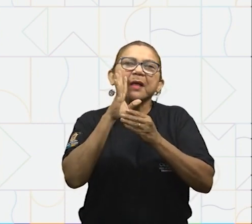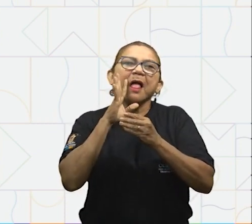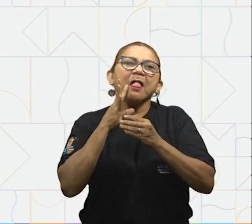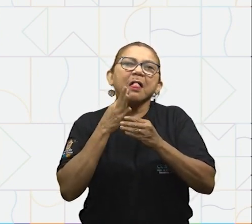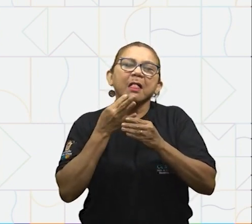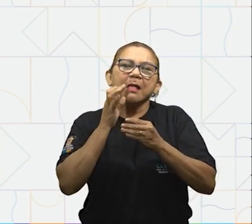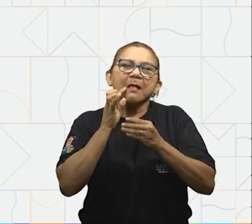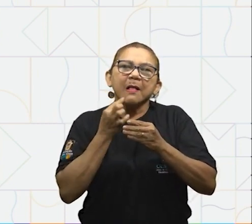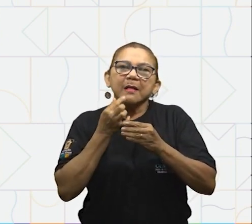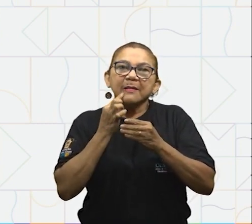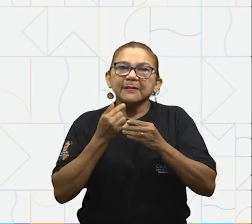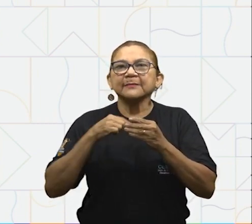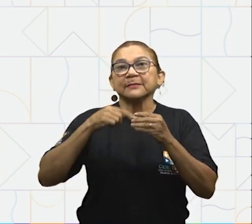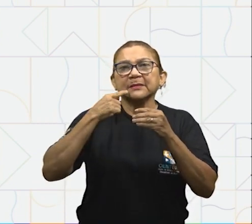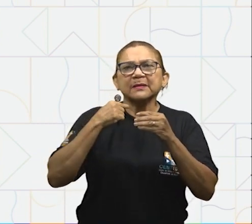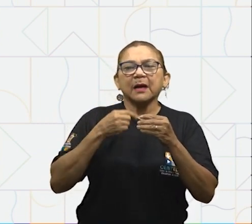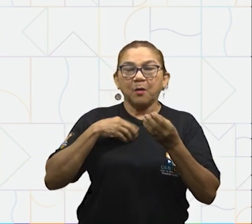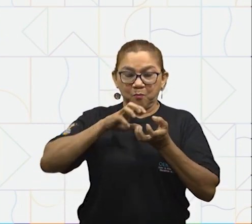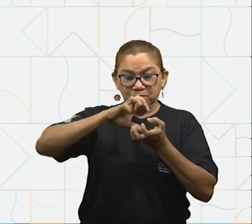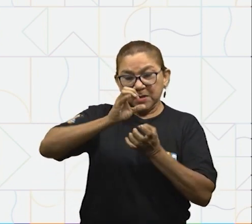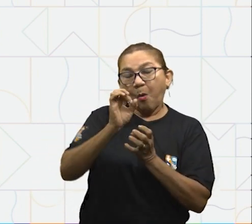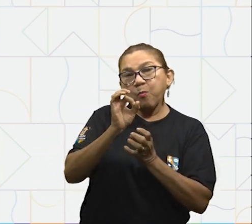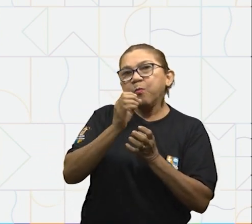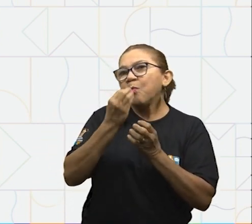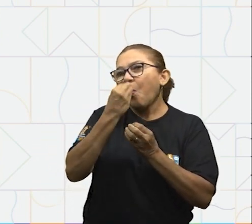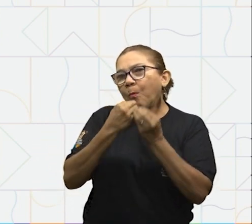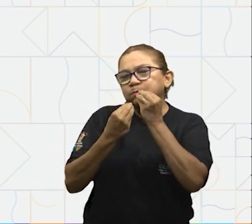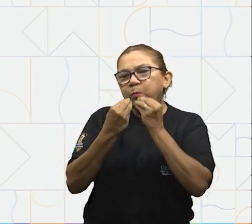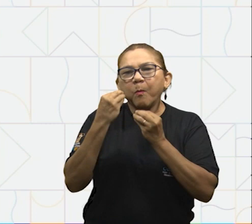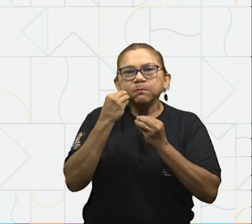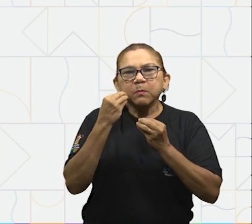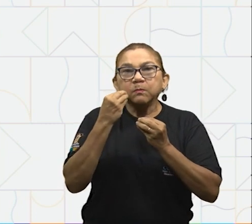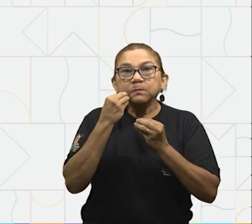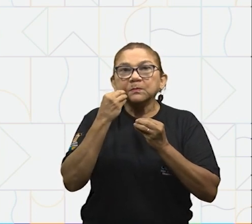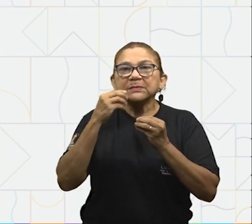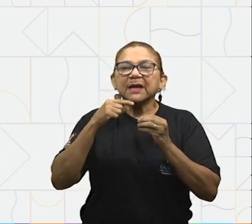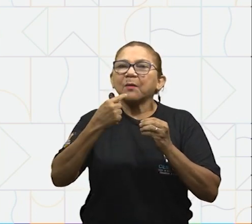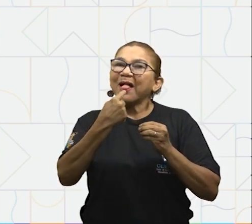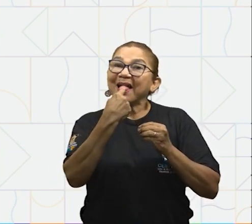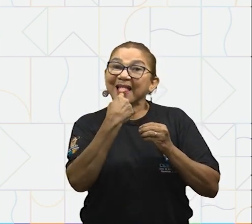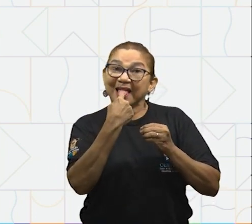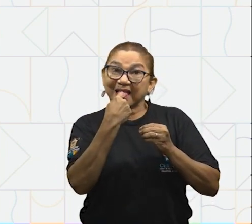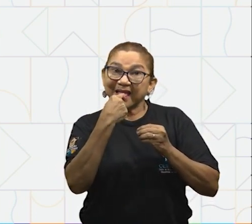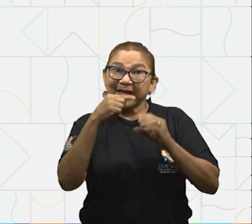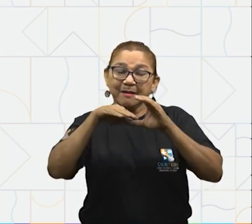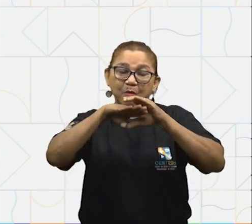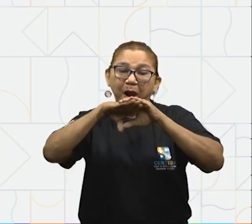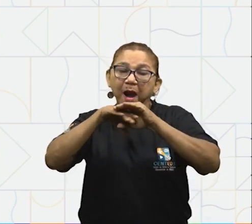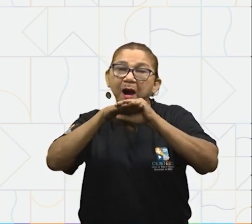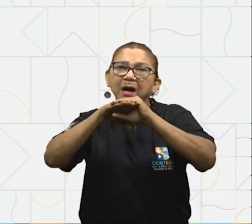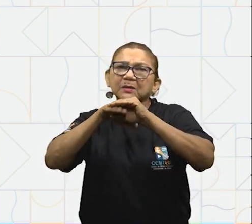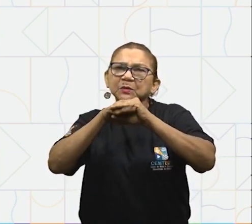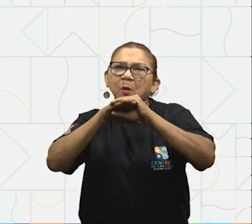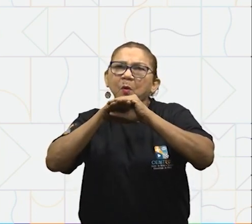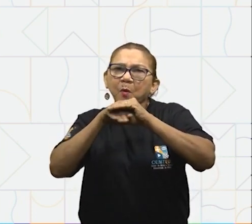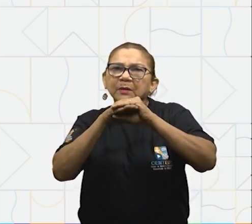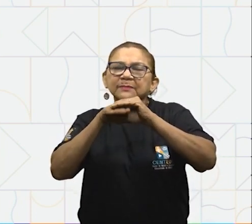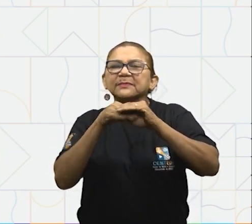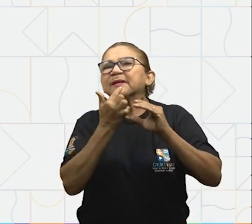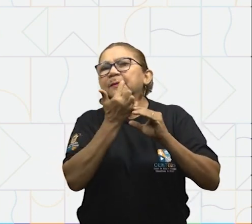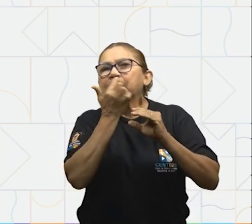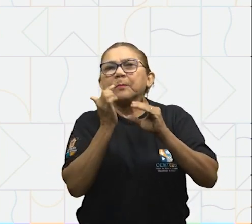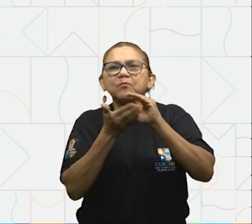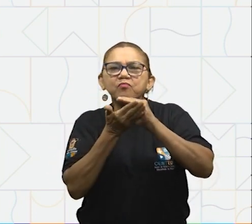em bolo alimentar. A língua é um músculo que move o bolo alimentar em direção aos